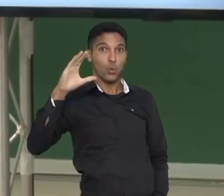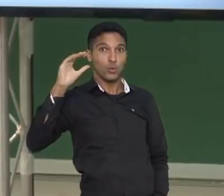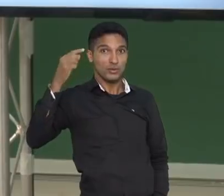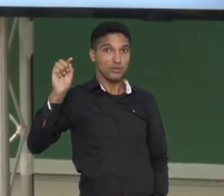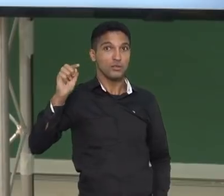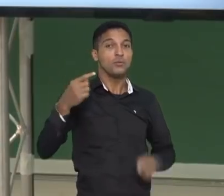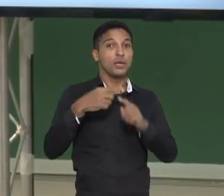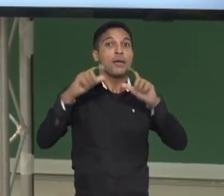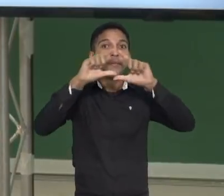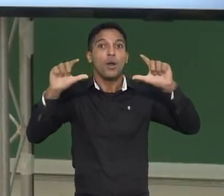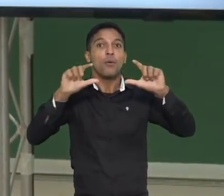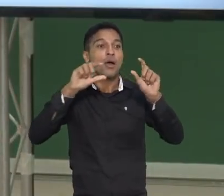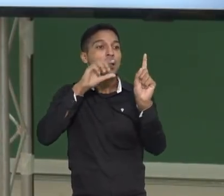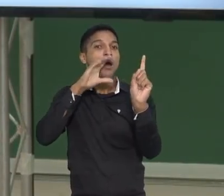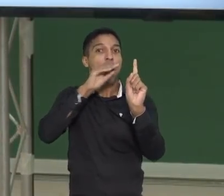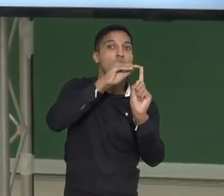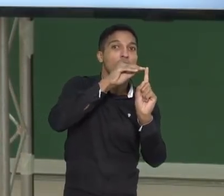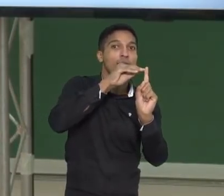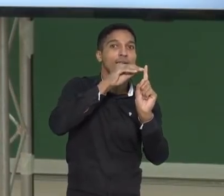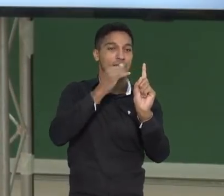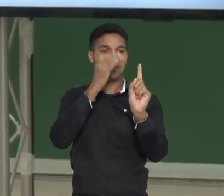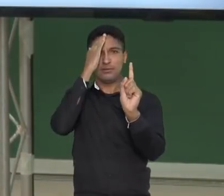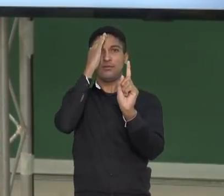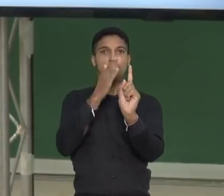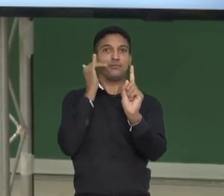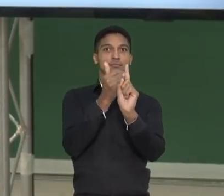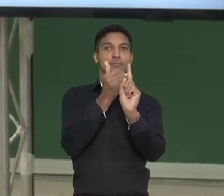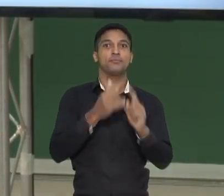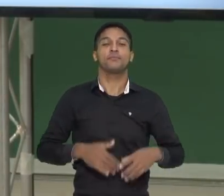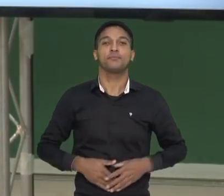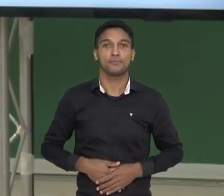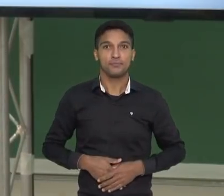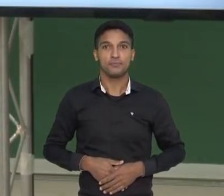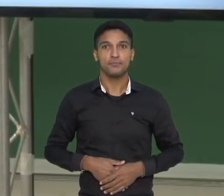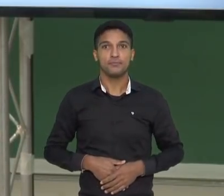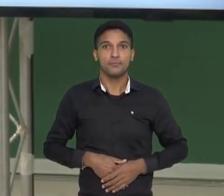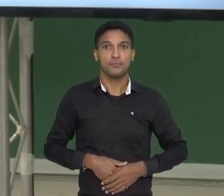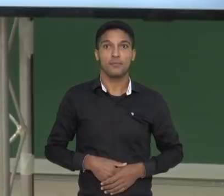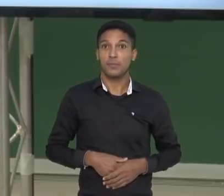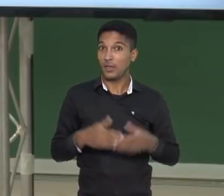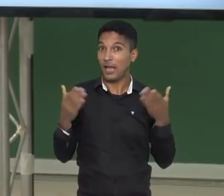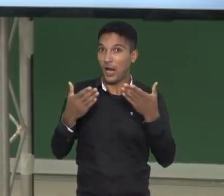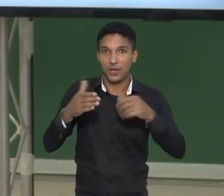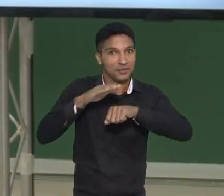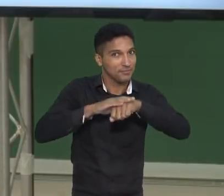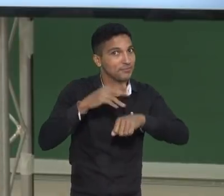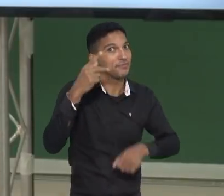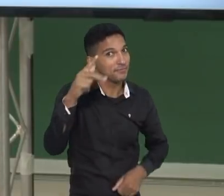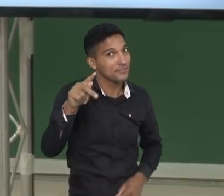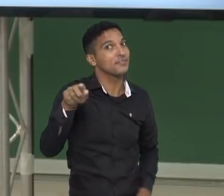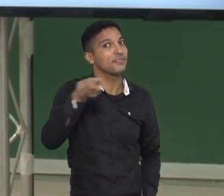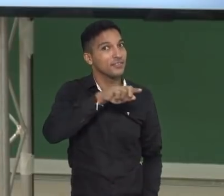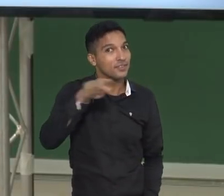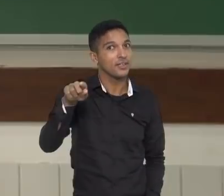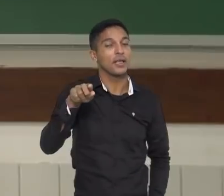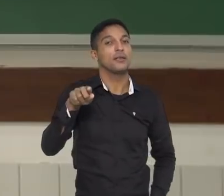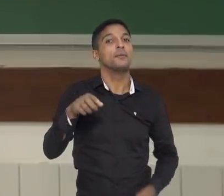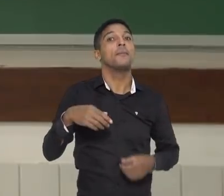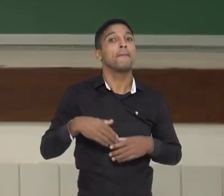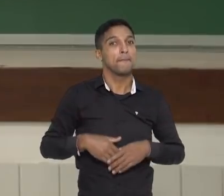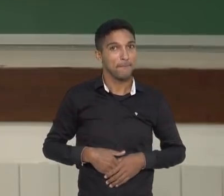a fala no diálogo. Tudo bem? Então, agora é a vez de vocês. Vocês